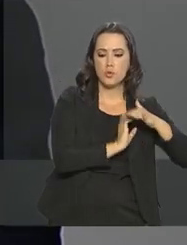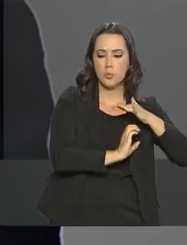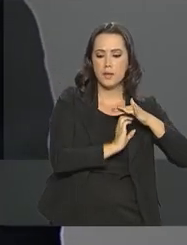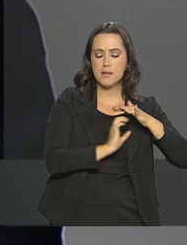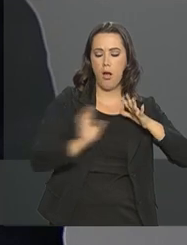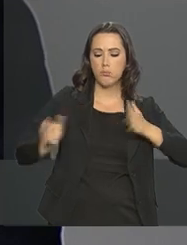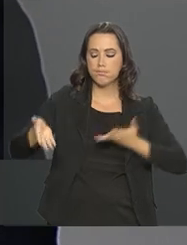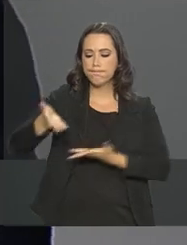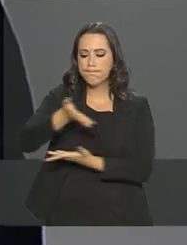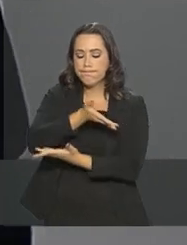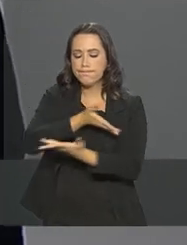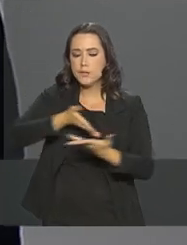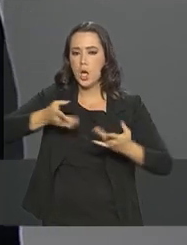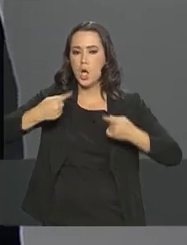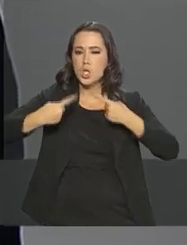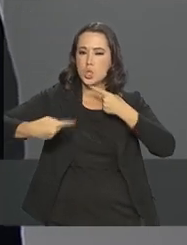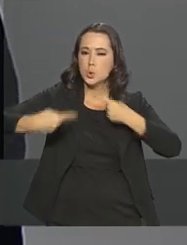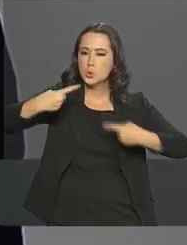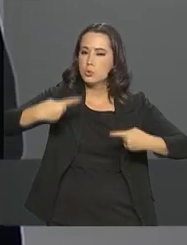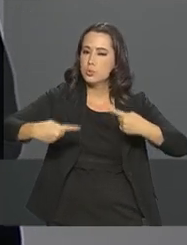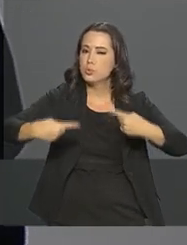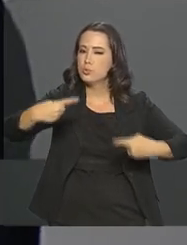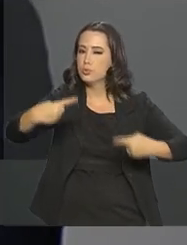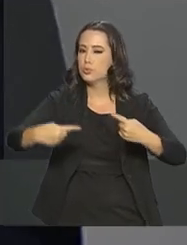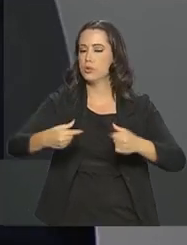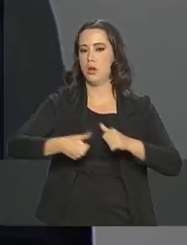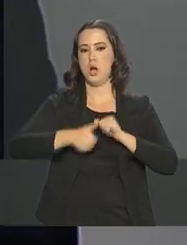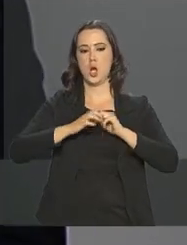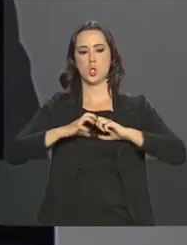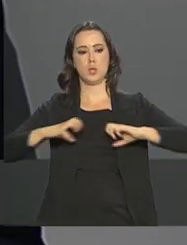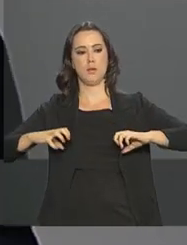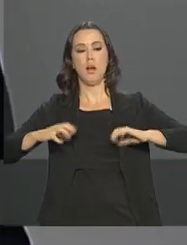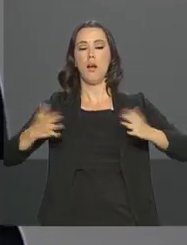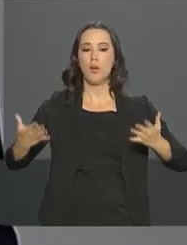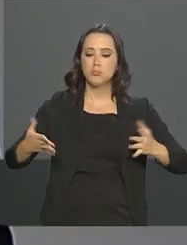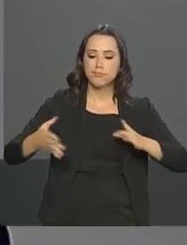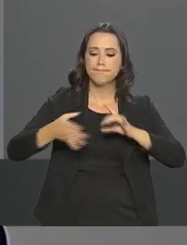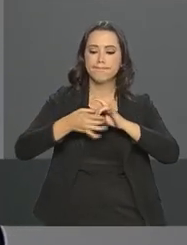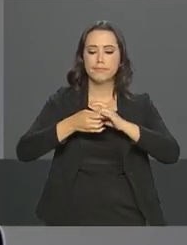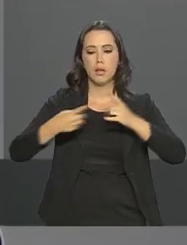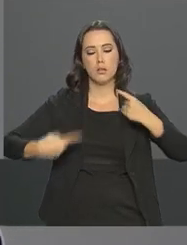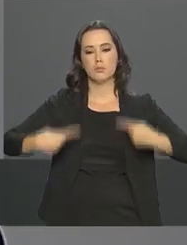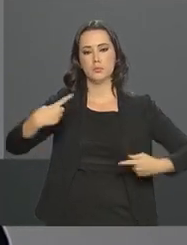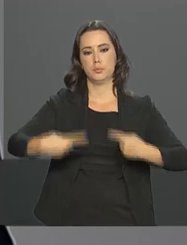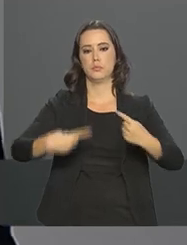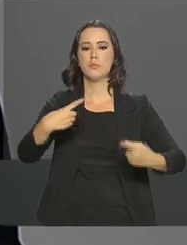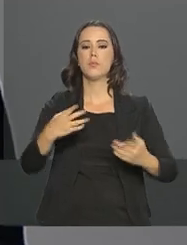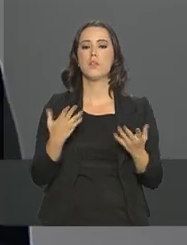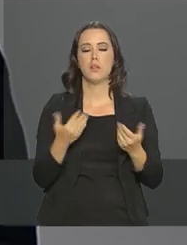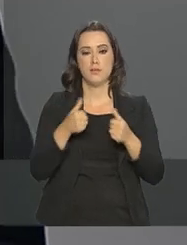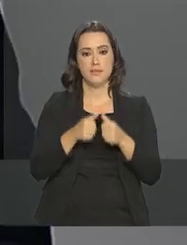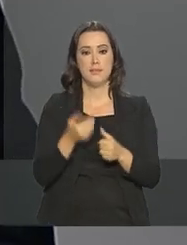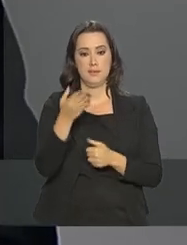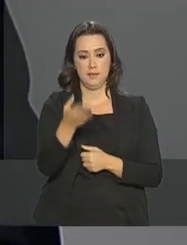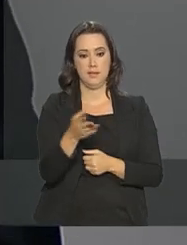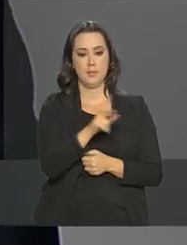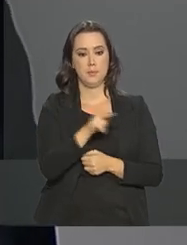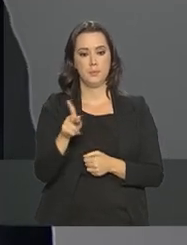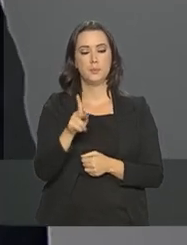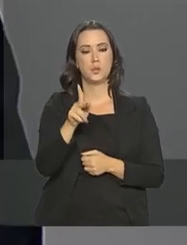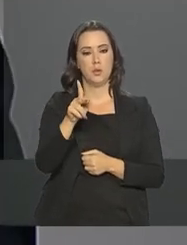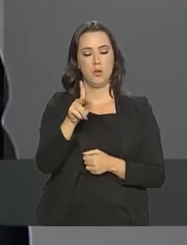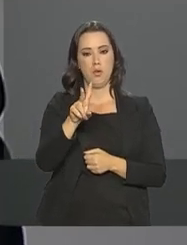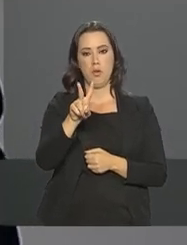do diálogo que tem por essência inaugural mas que logo depois foi superada apresente nosso vice-presidente não